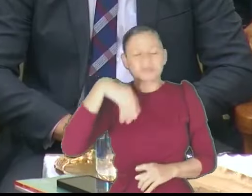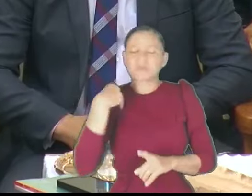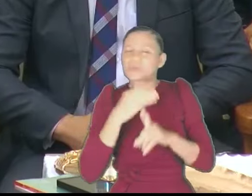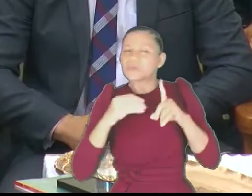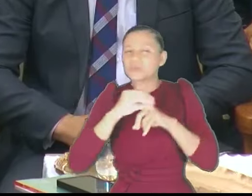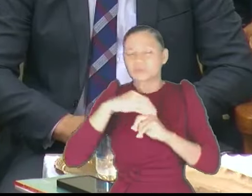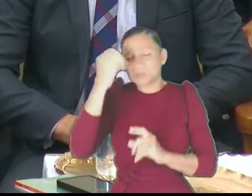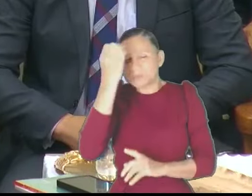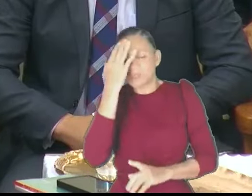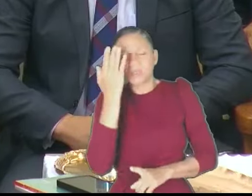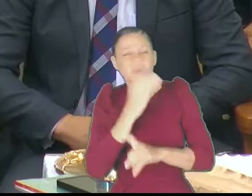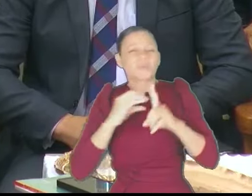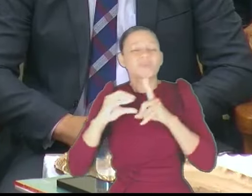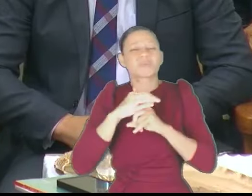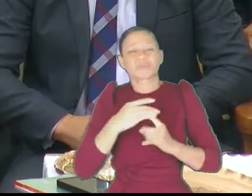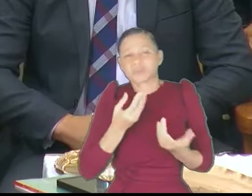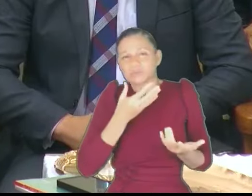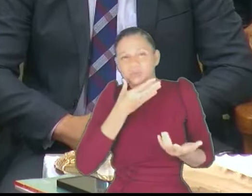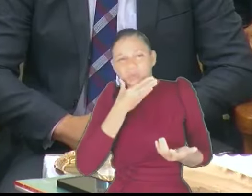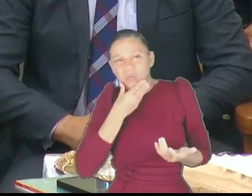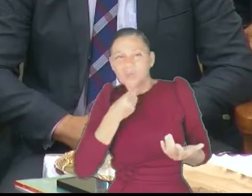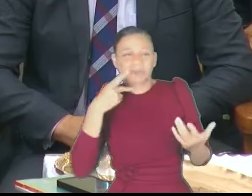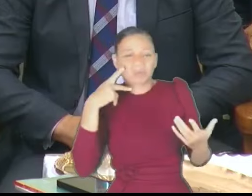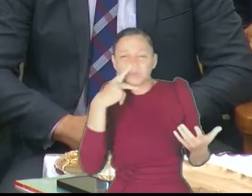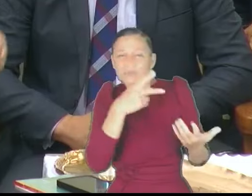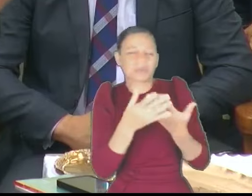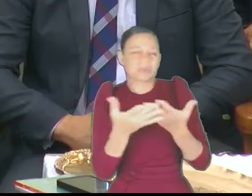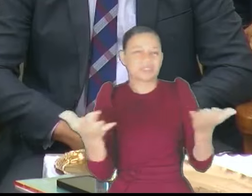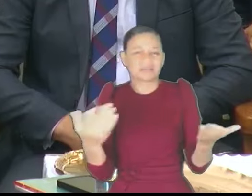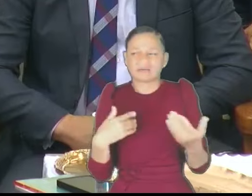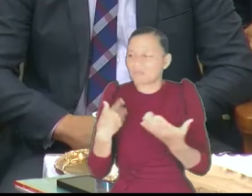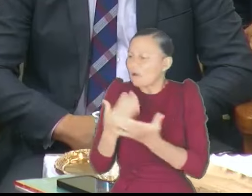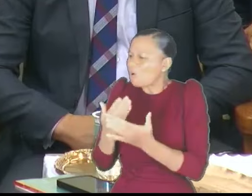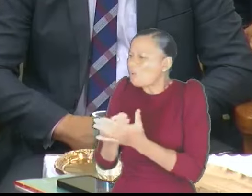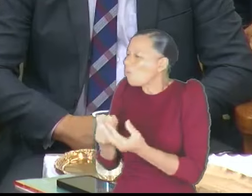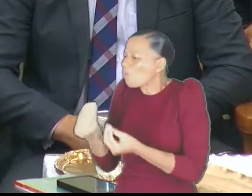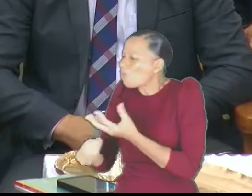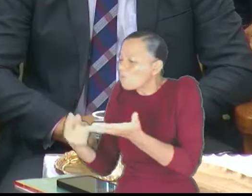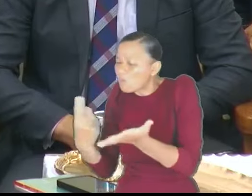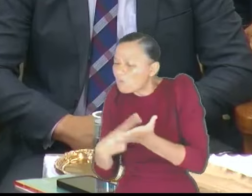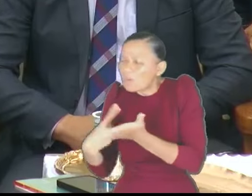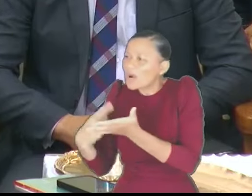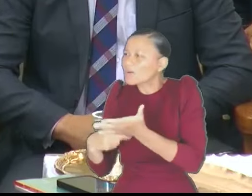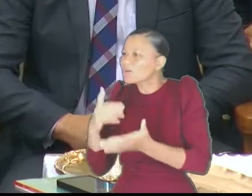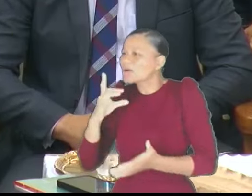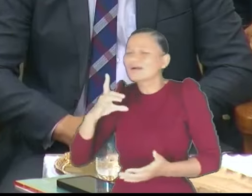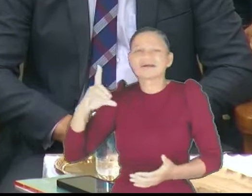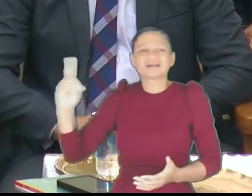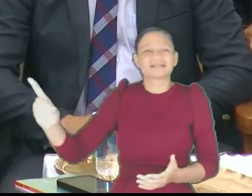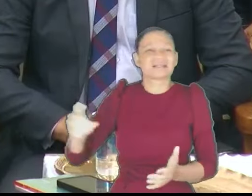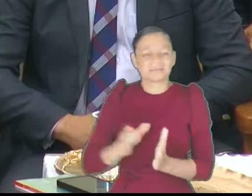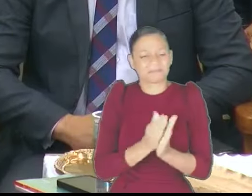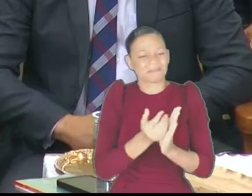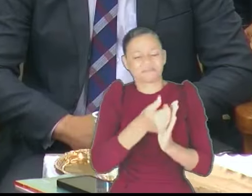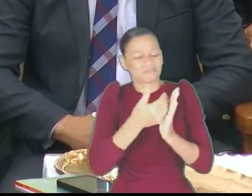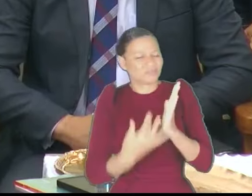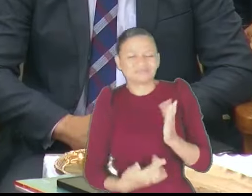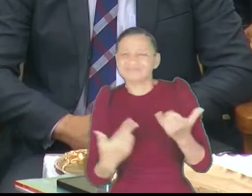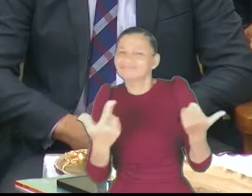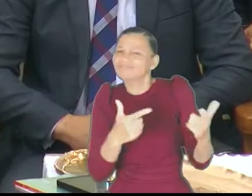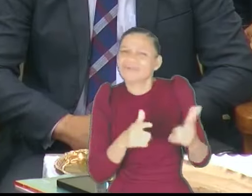sei como é que consegue. Eu vou buscar uma aula com esse povo para ver como é que vocês combinou isso com Deus. Porque a luz da Bíblia não